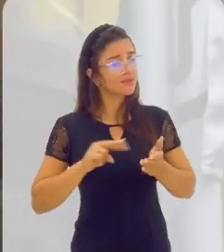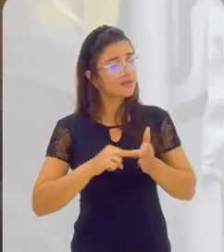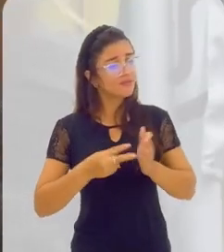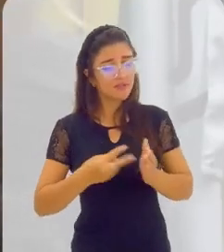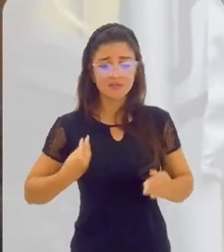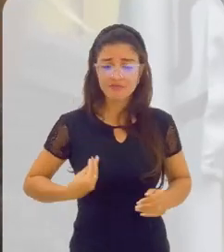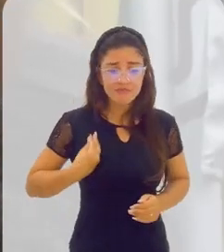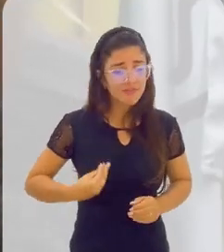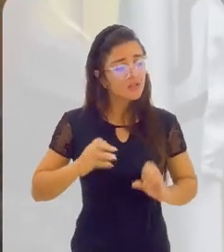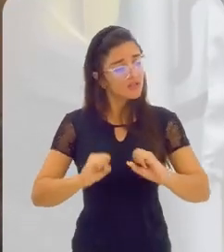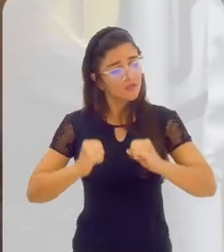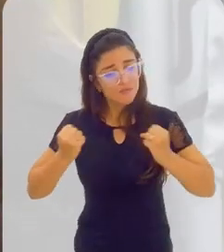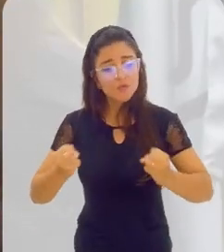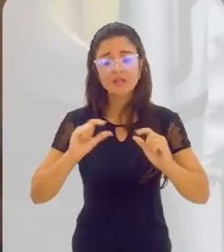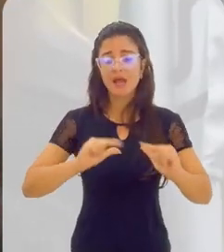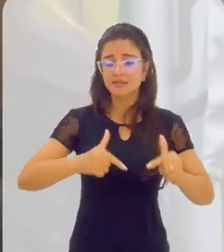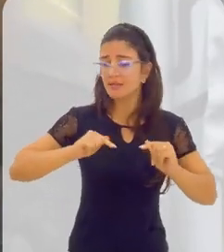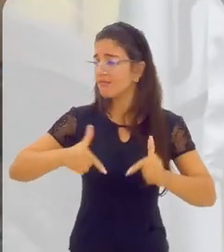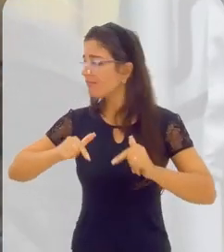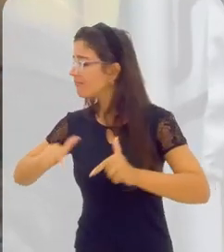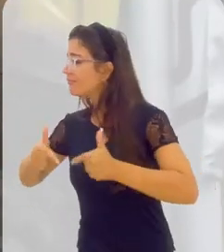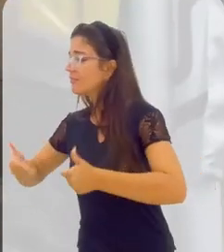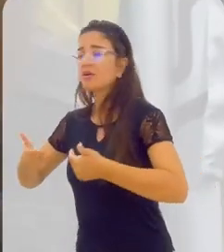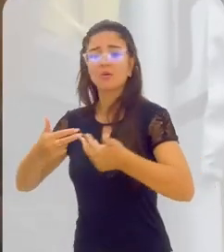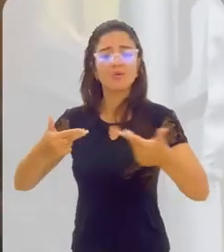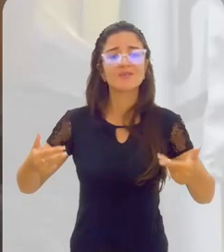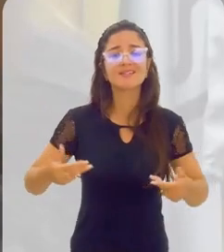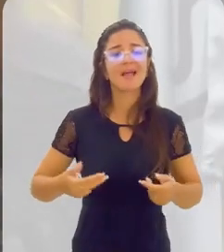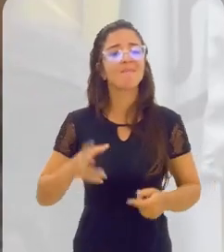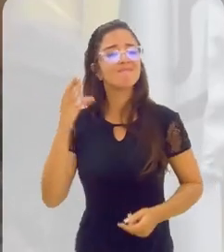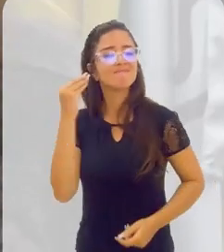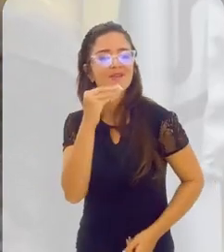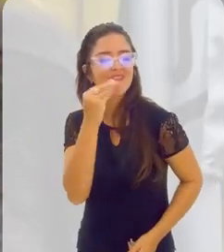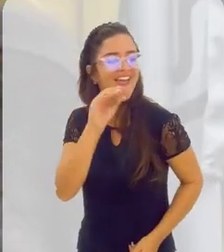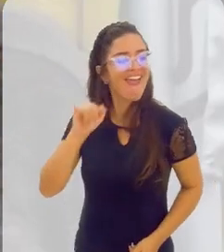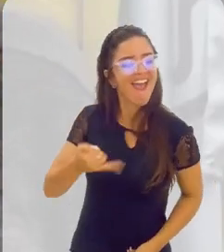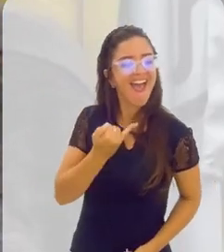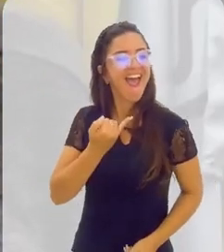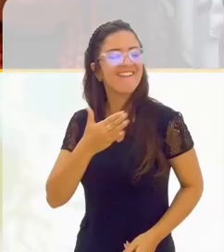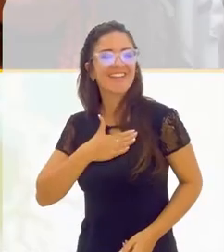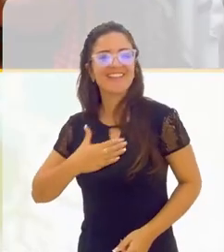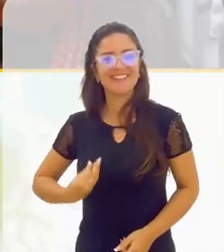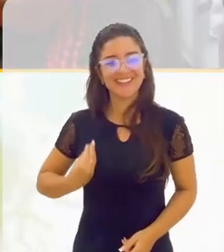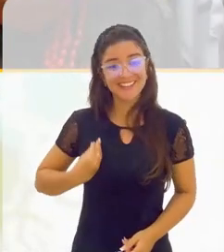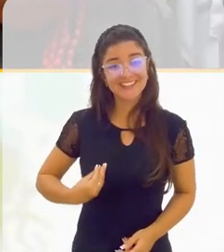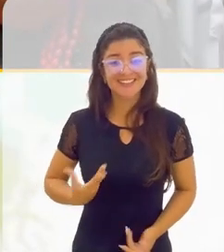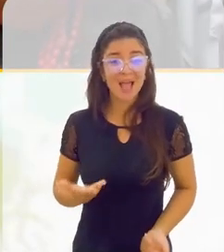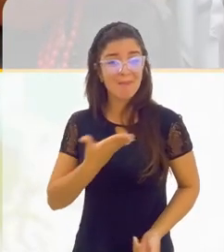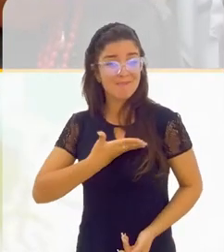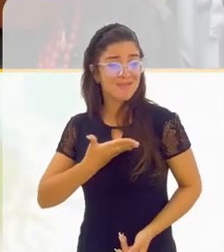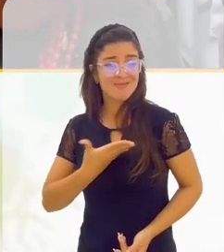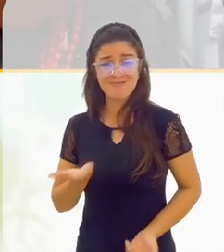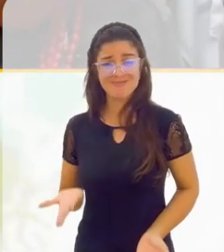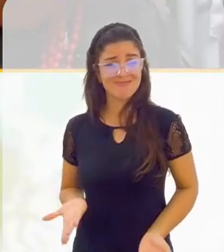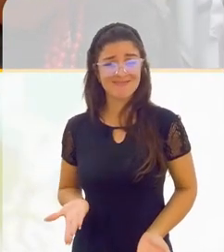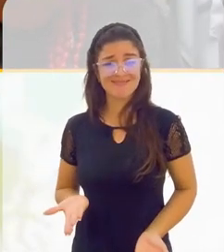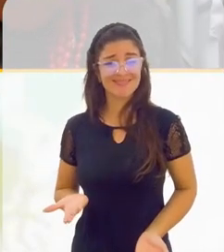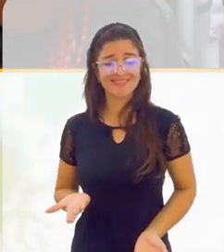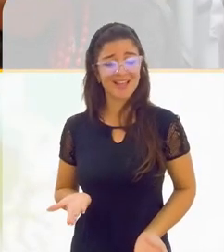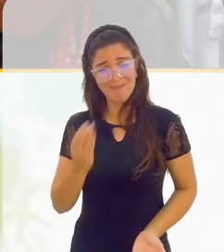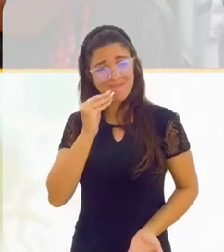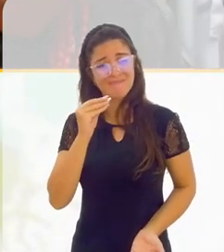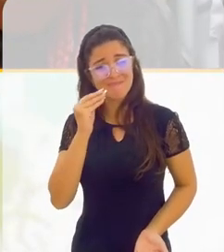É ter amigos a viver é curtir a vida ter feito Maravilha